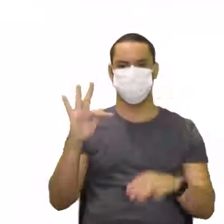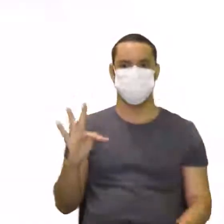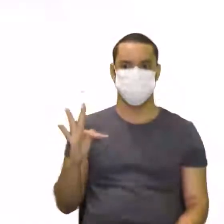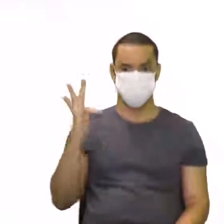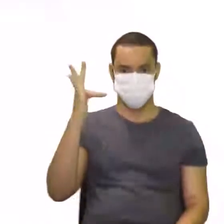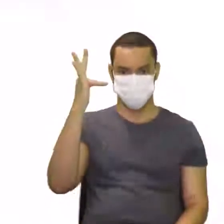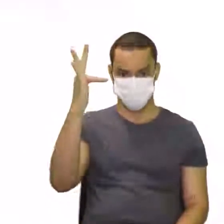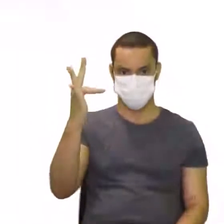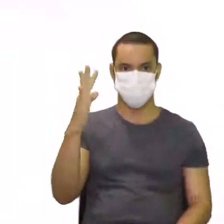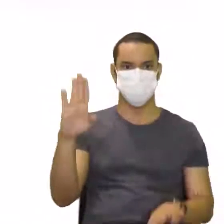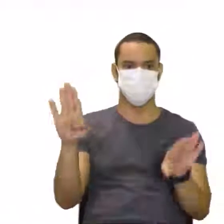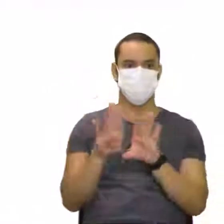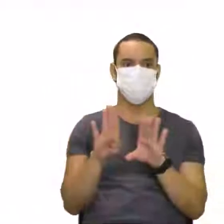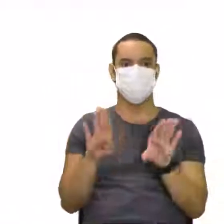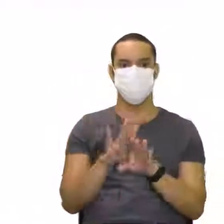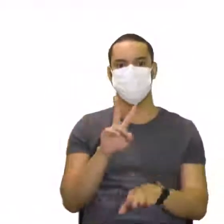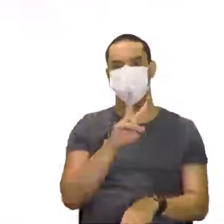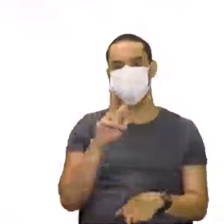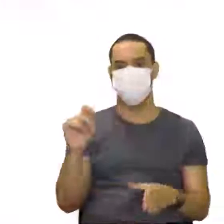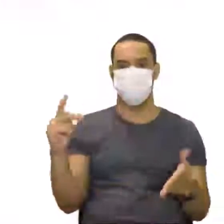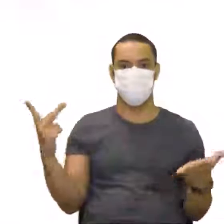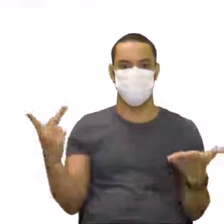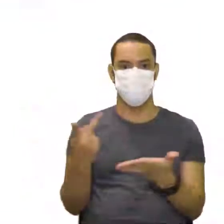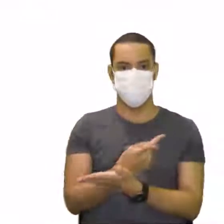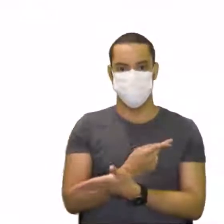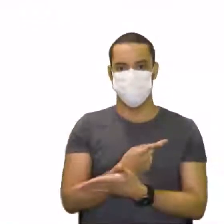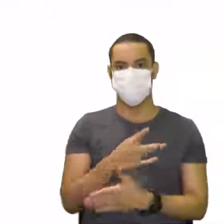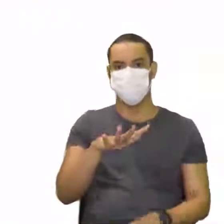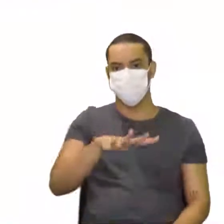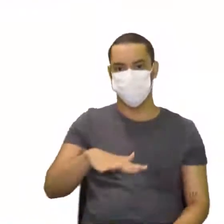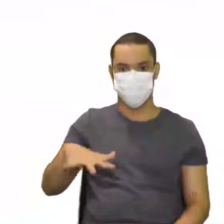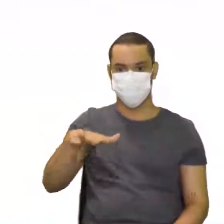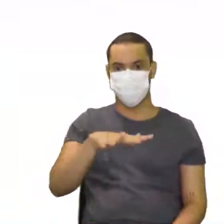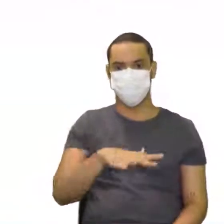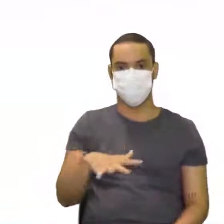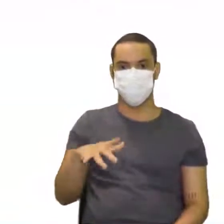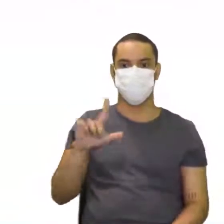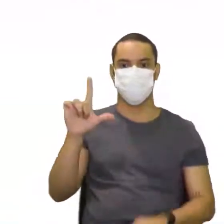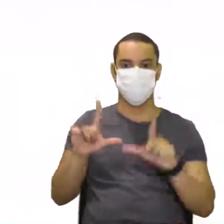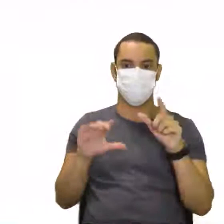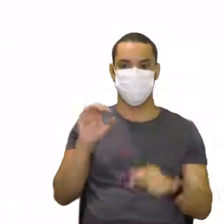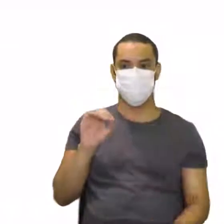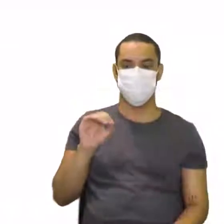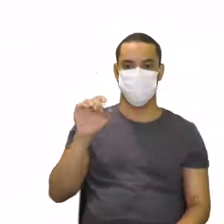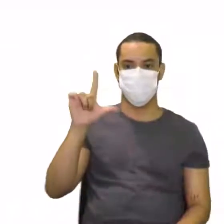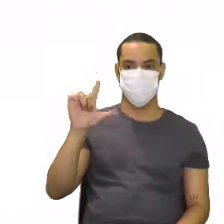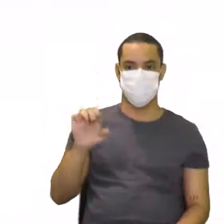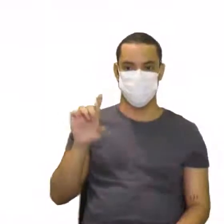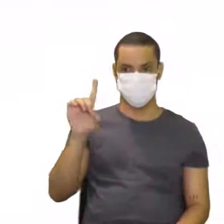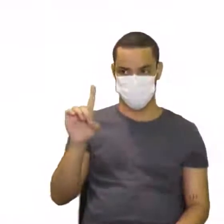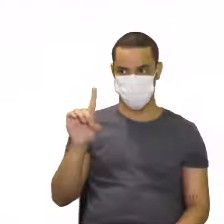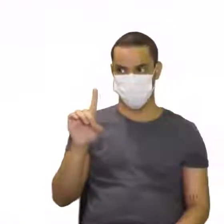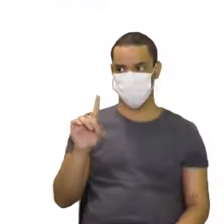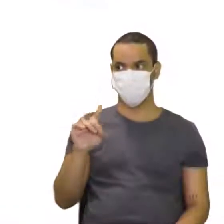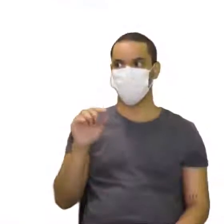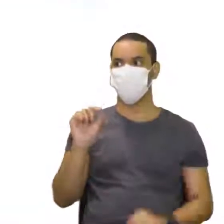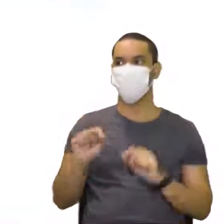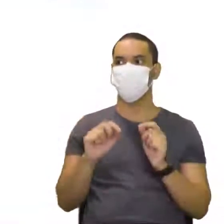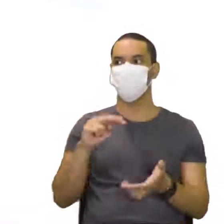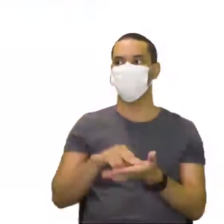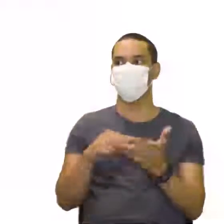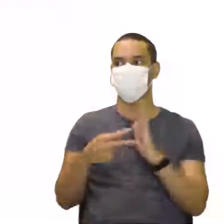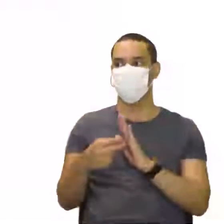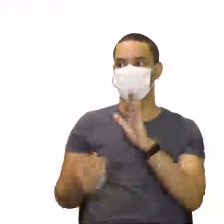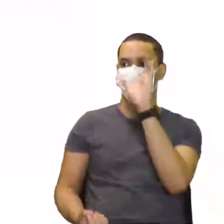de aparelhos de televisão e eletrodomésticos gerais são agora, né, as telas OLED, ou seja, que Organic